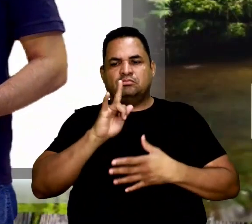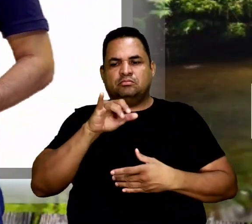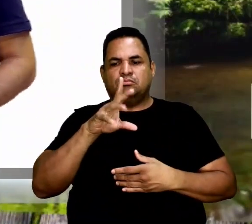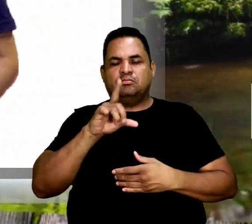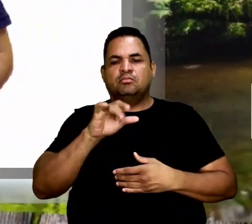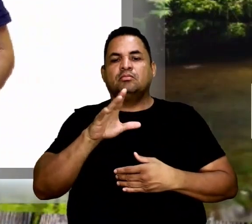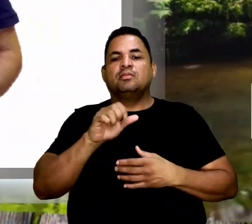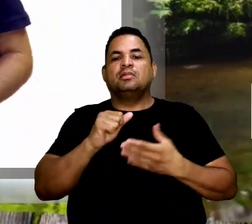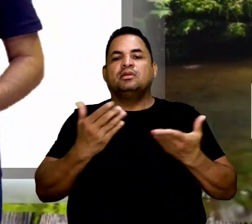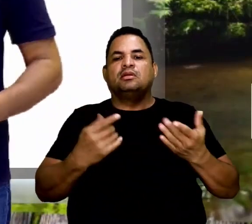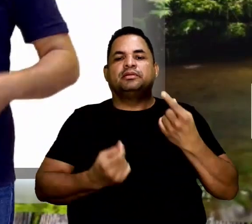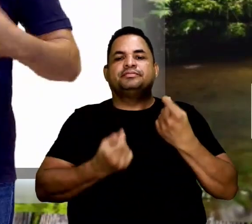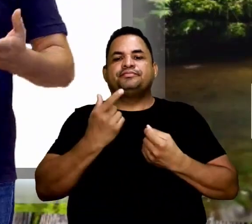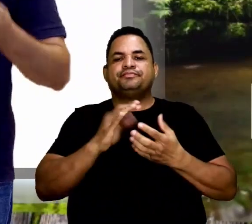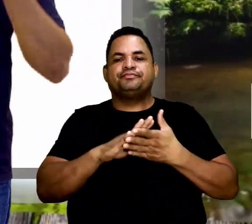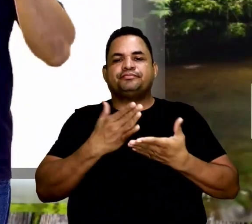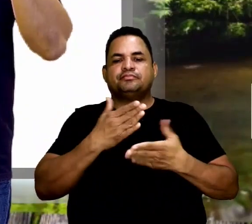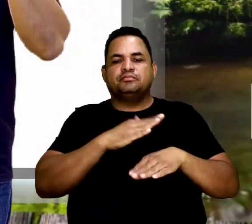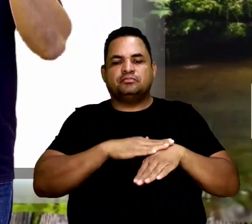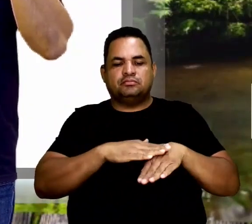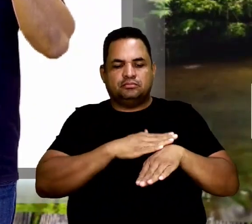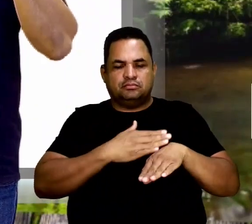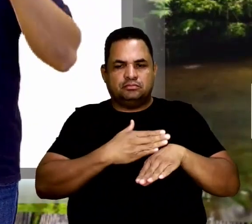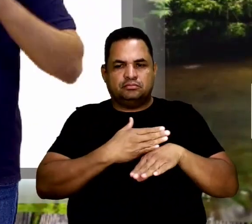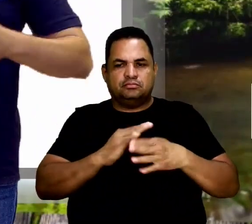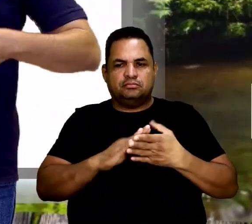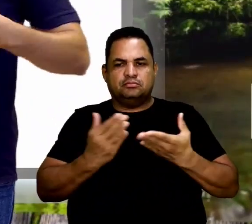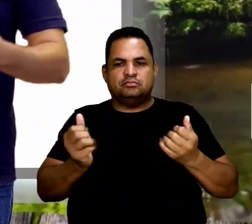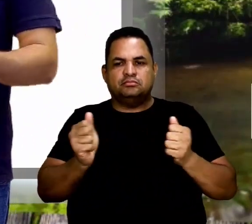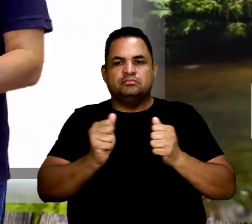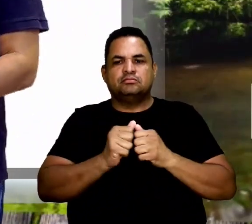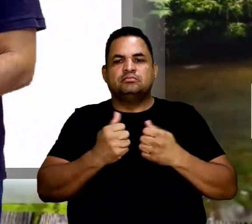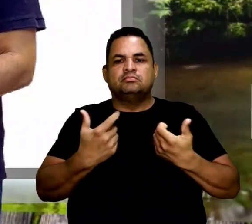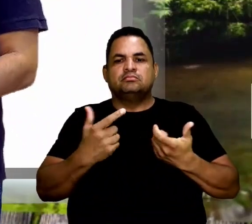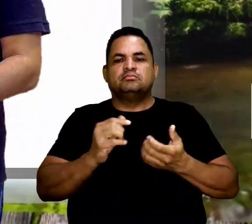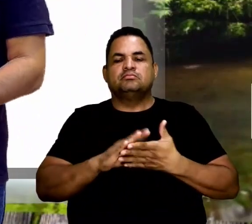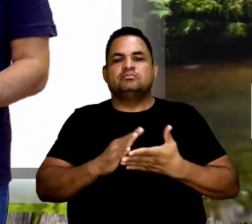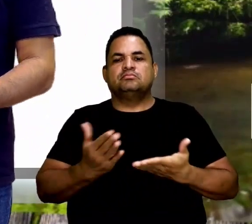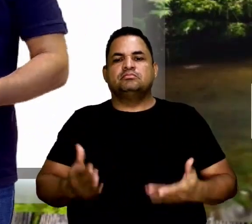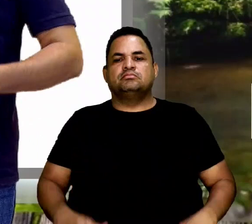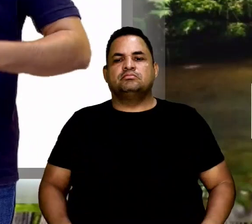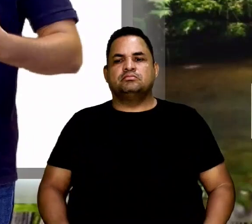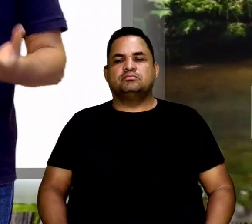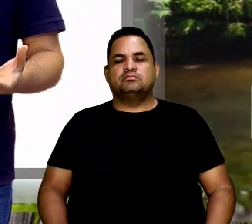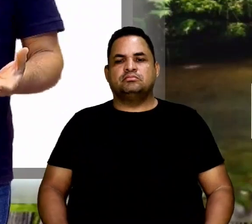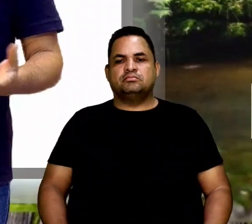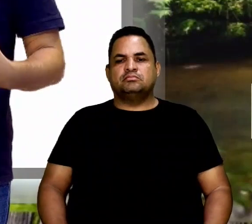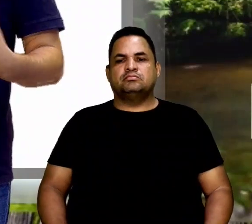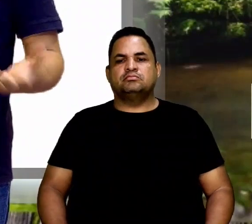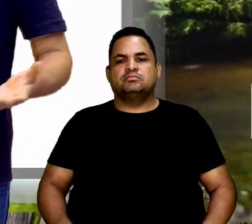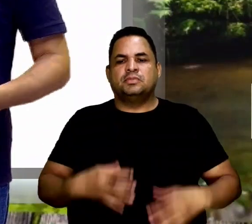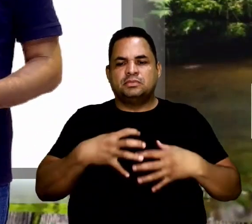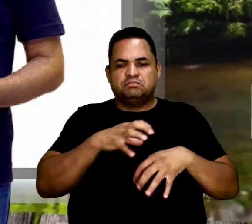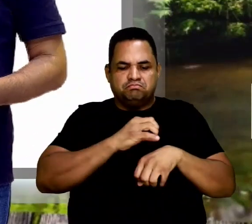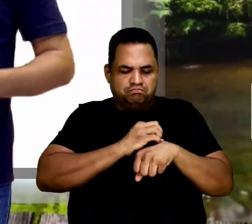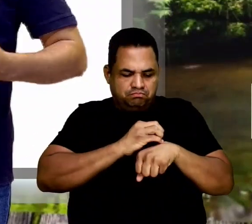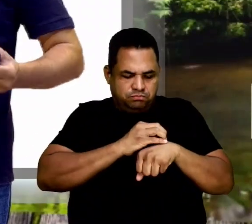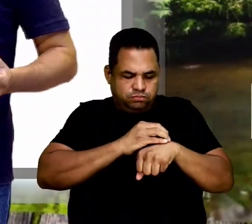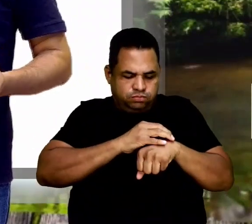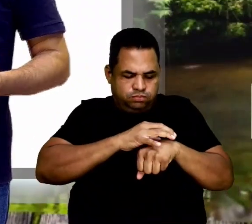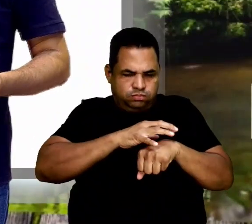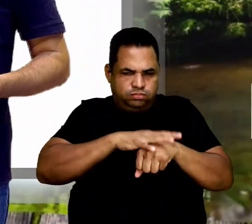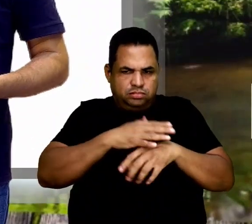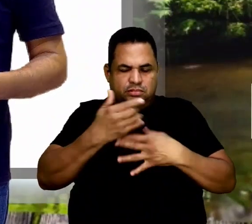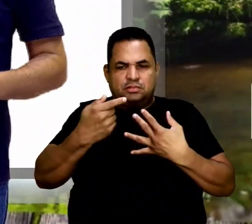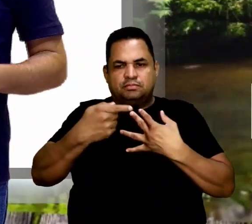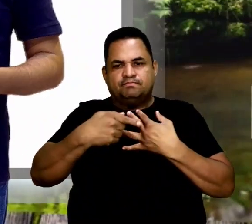algumas lesões perto dessas regiões, elas vão fazer com que essas glândulas inchem, né, aumentem sua produção e aumentem